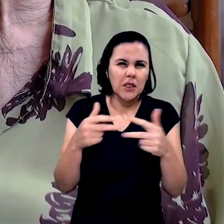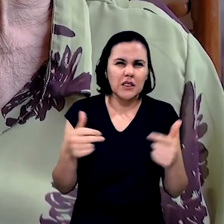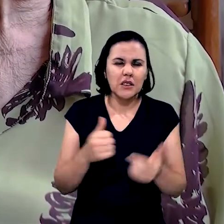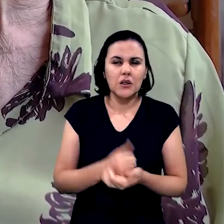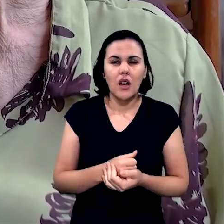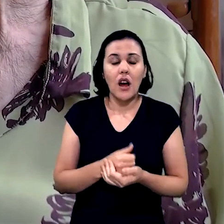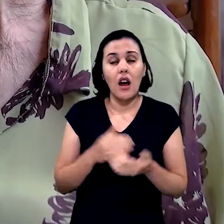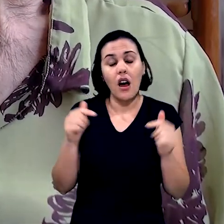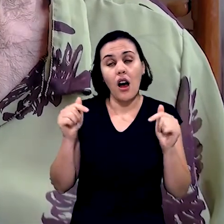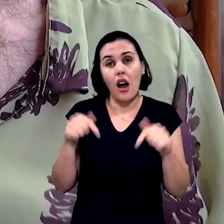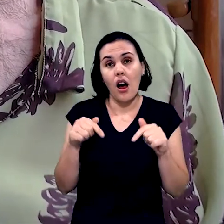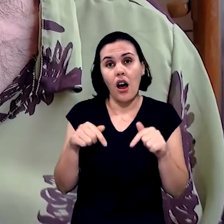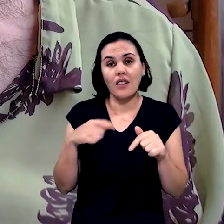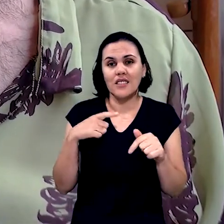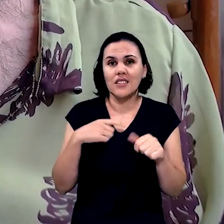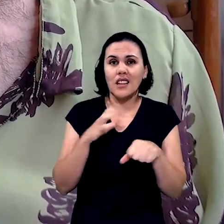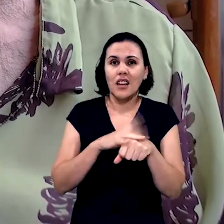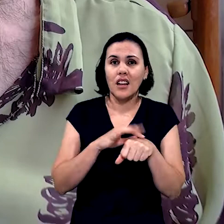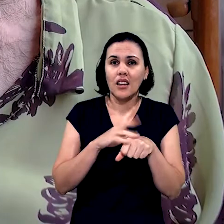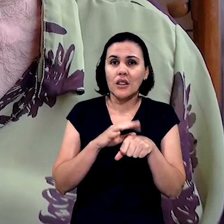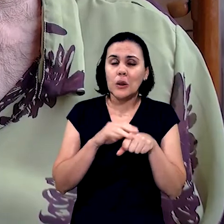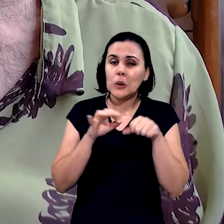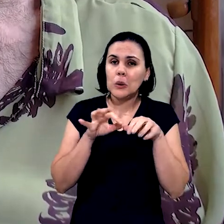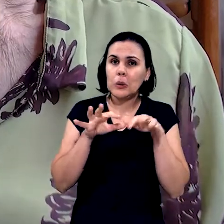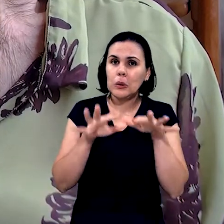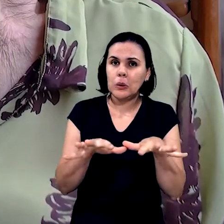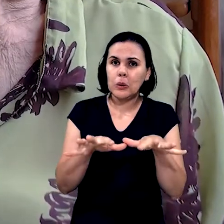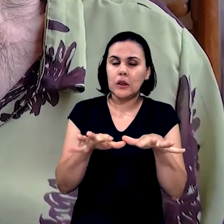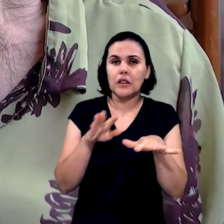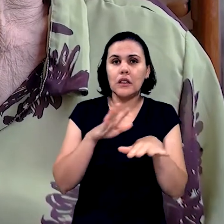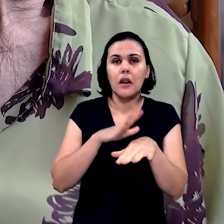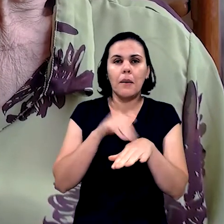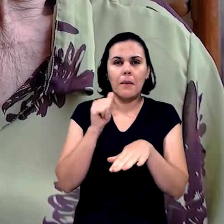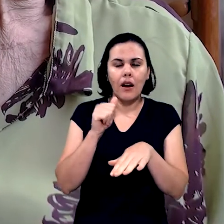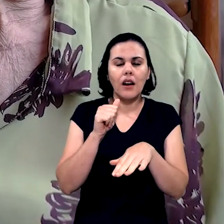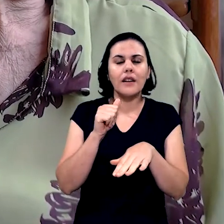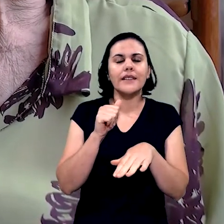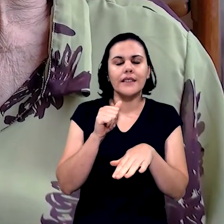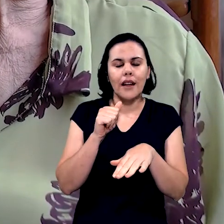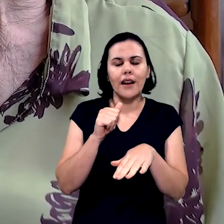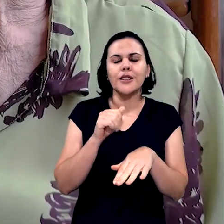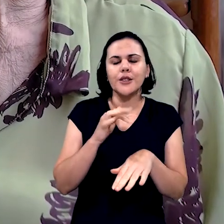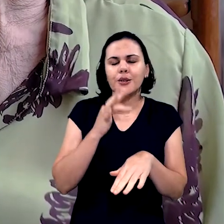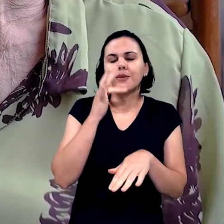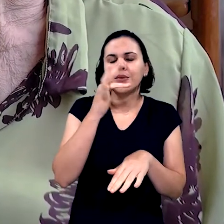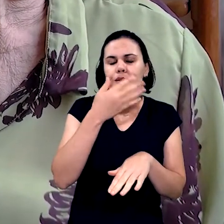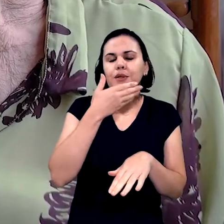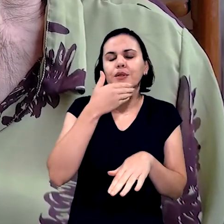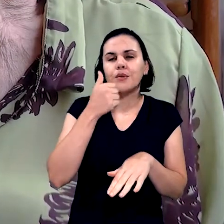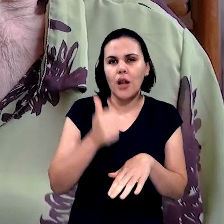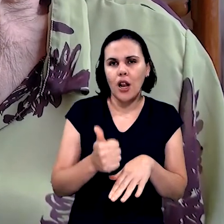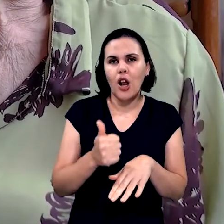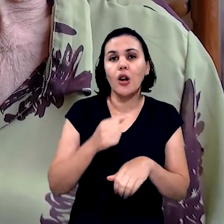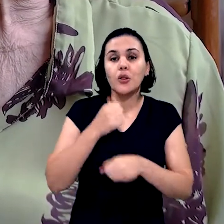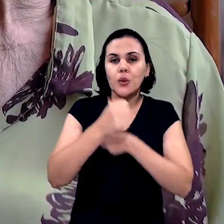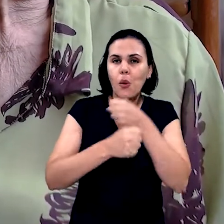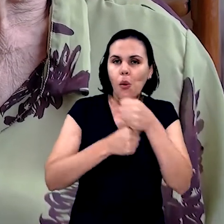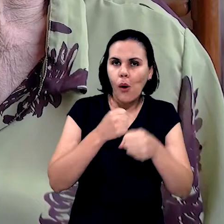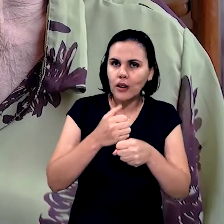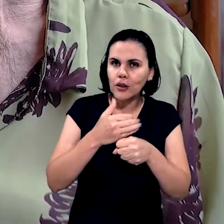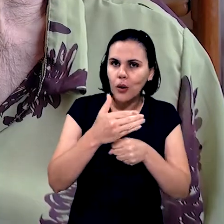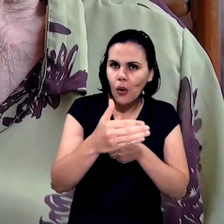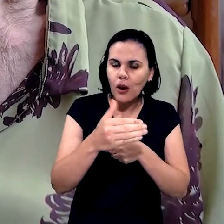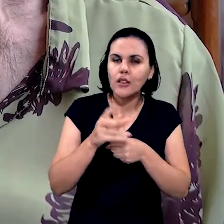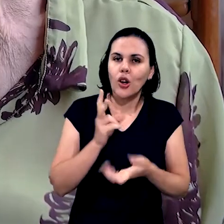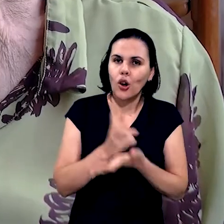mudando um pouco as coisas. Agora veio essa pandemia, mas se Deus quiser que tudo melhore, esse ano que